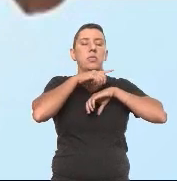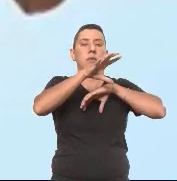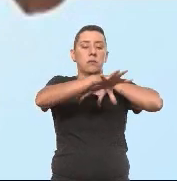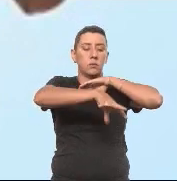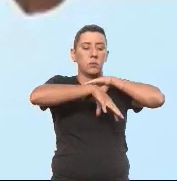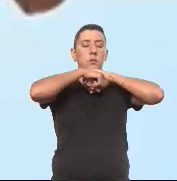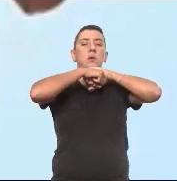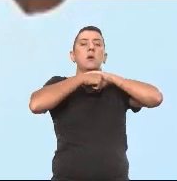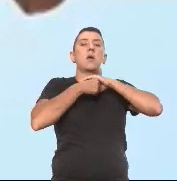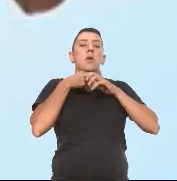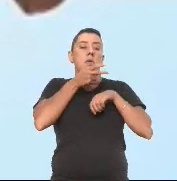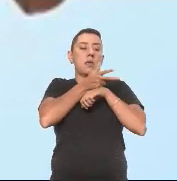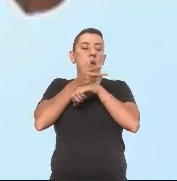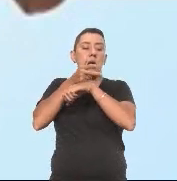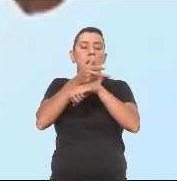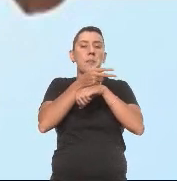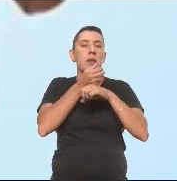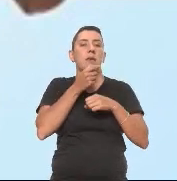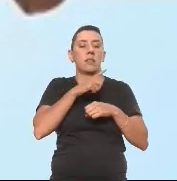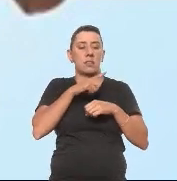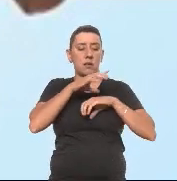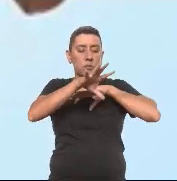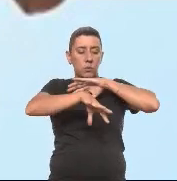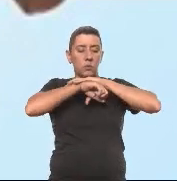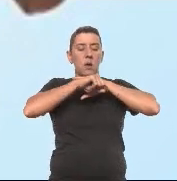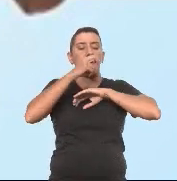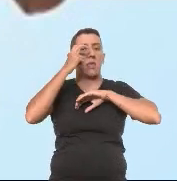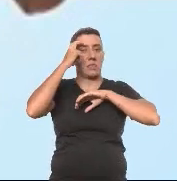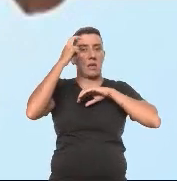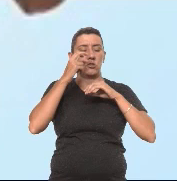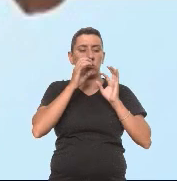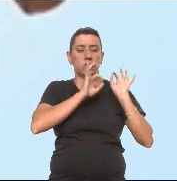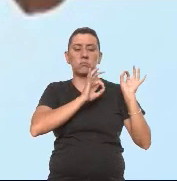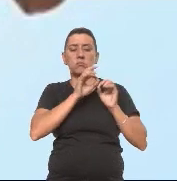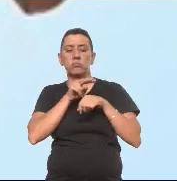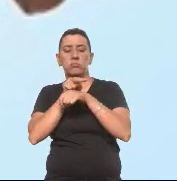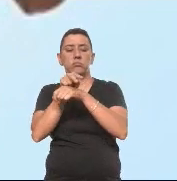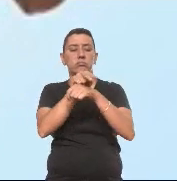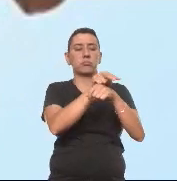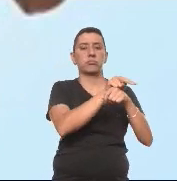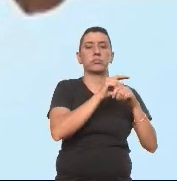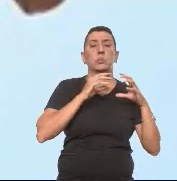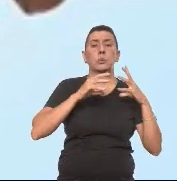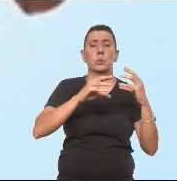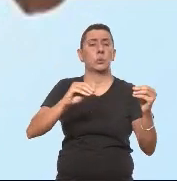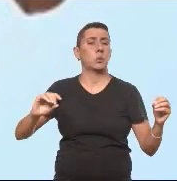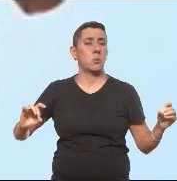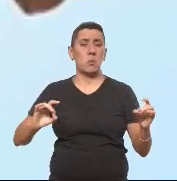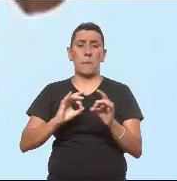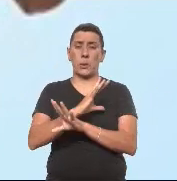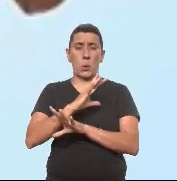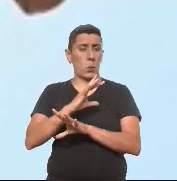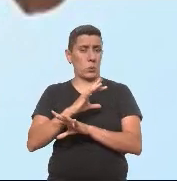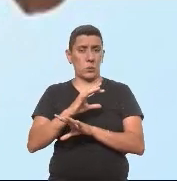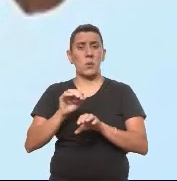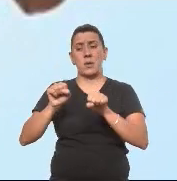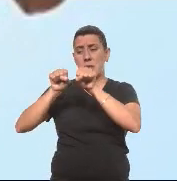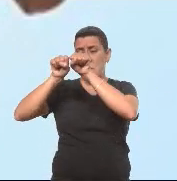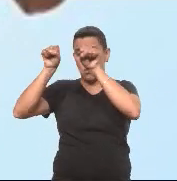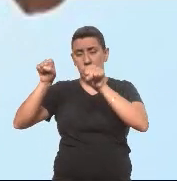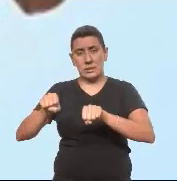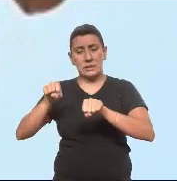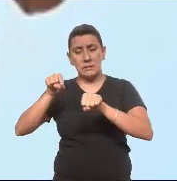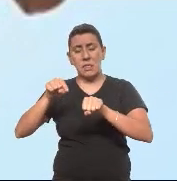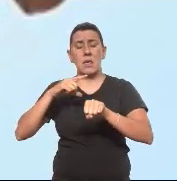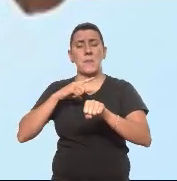fica de forma Centralizado então eu consigo ter uma plataforma totalmente inteligente integrada as coisas não são